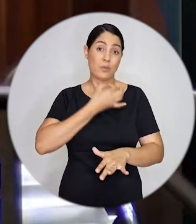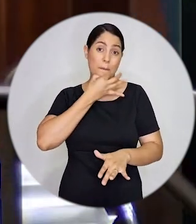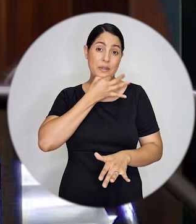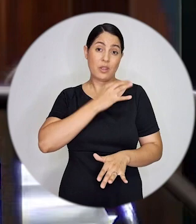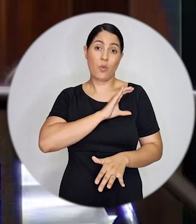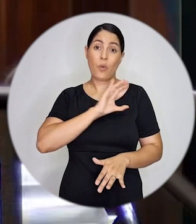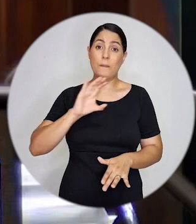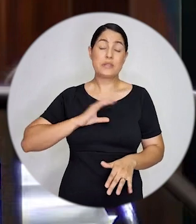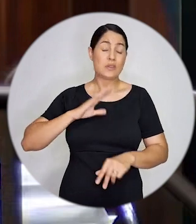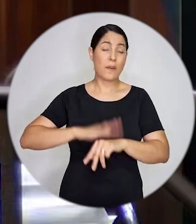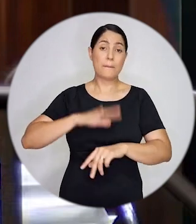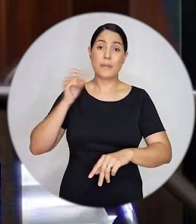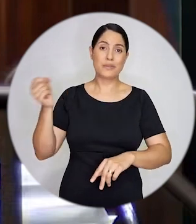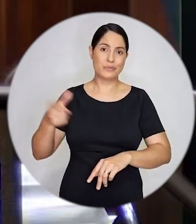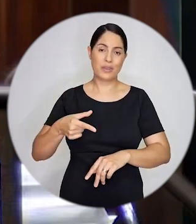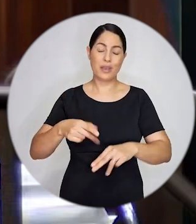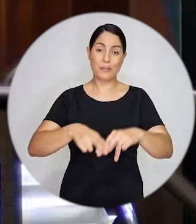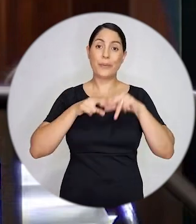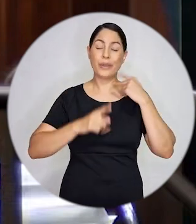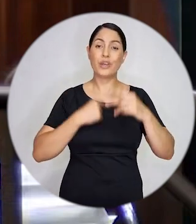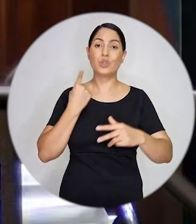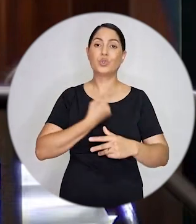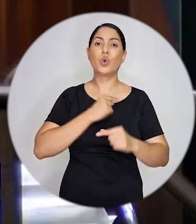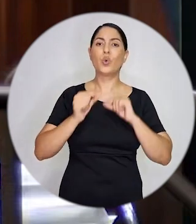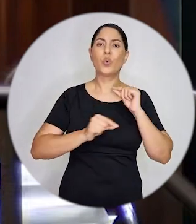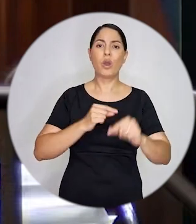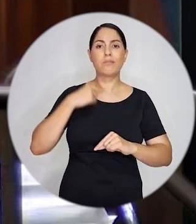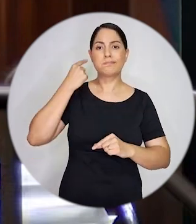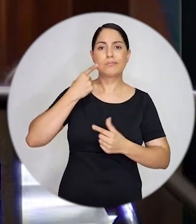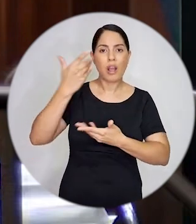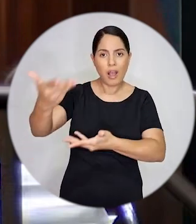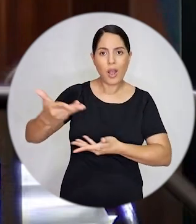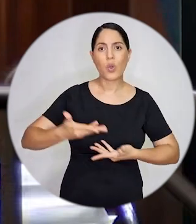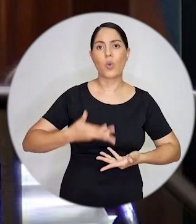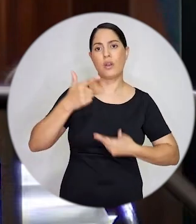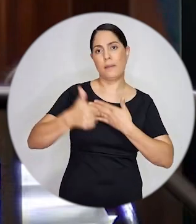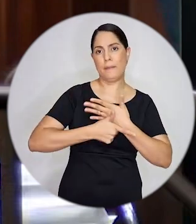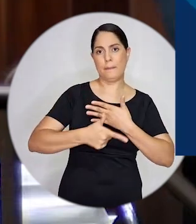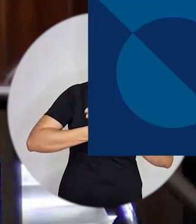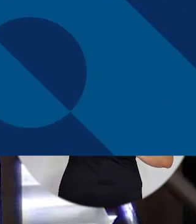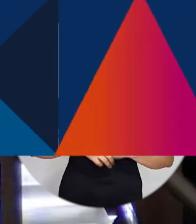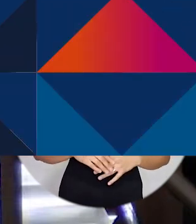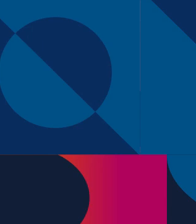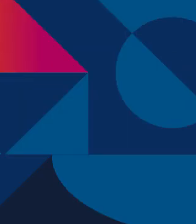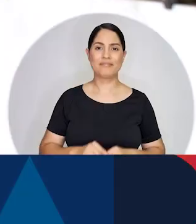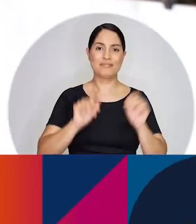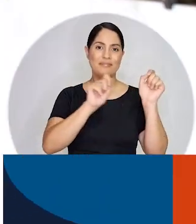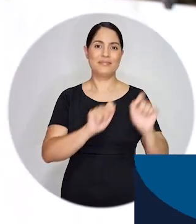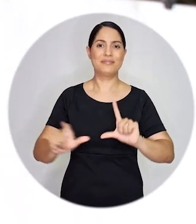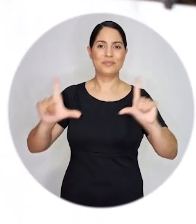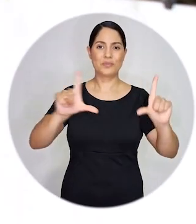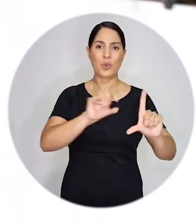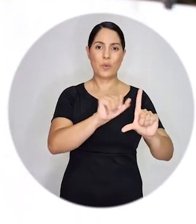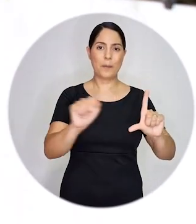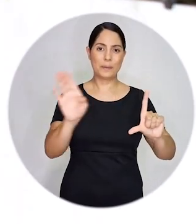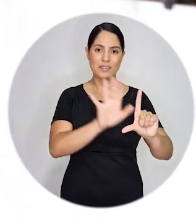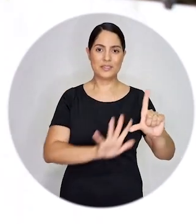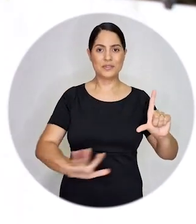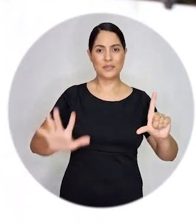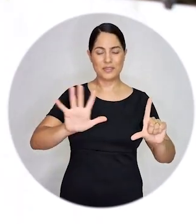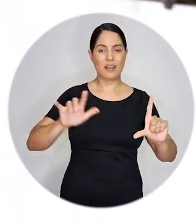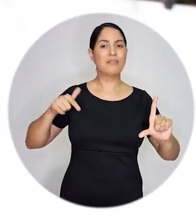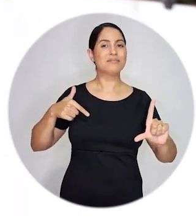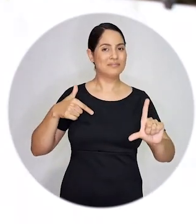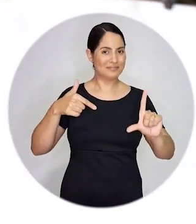que as comissões elas são muito mais que isso. As comissões elas possuem um papel de acolher a advocacia. Este programa